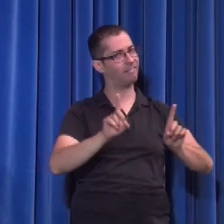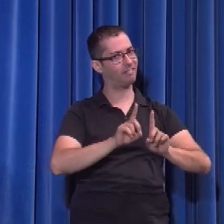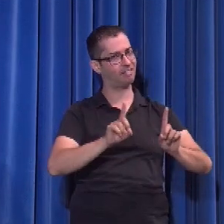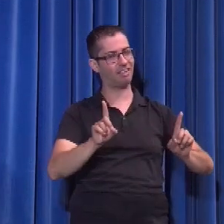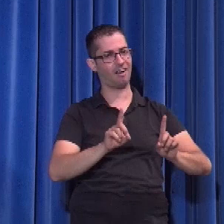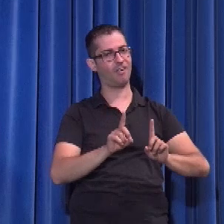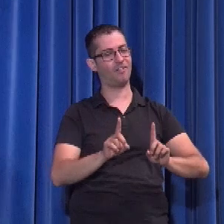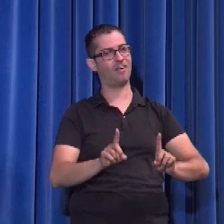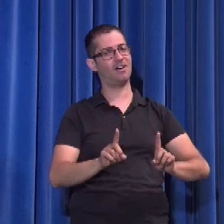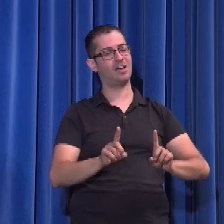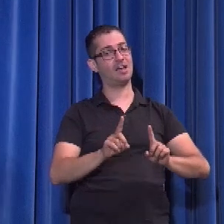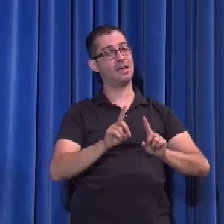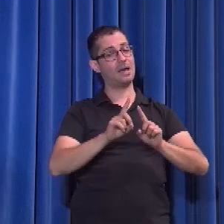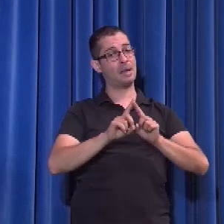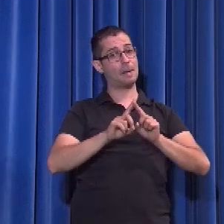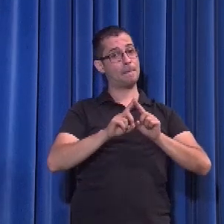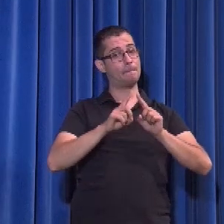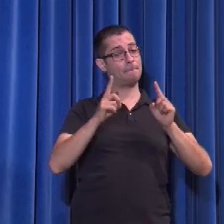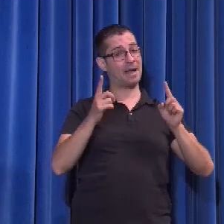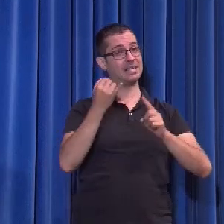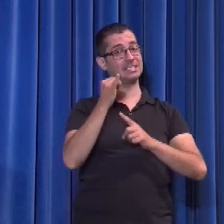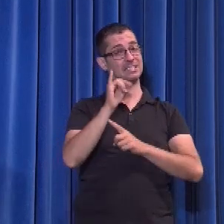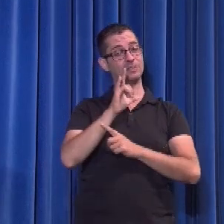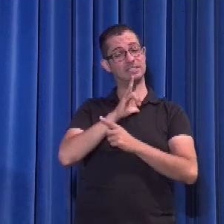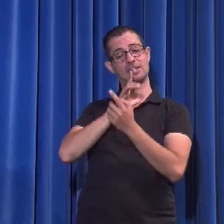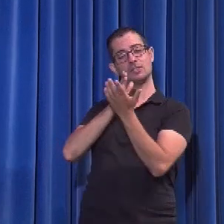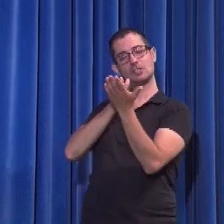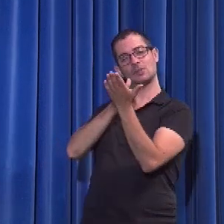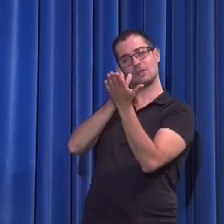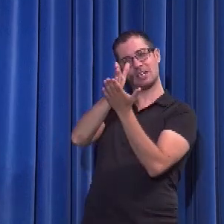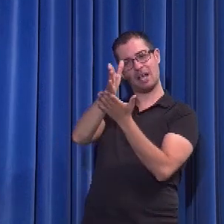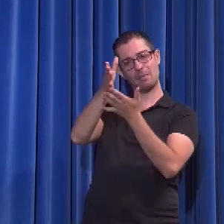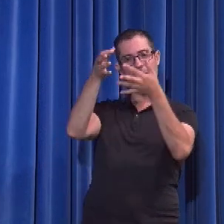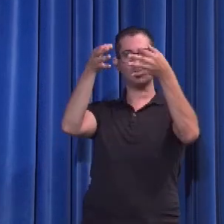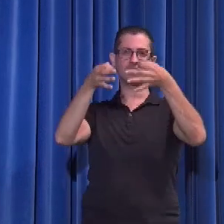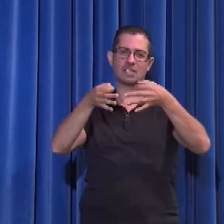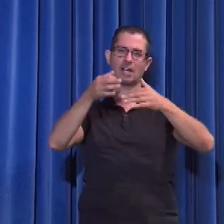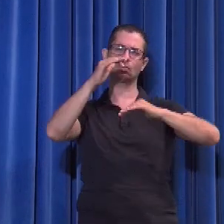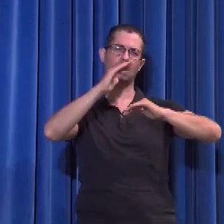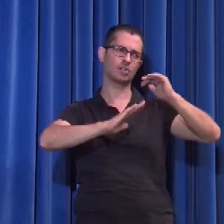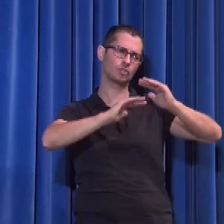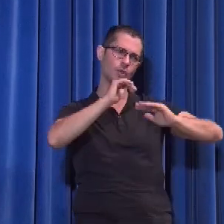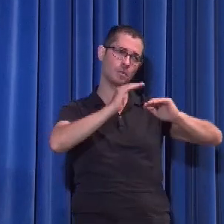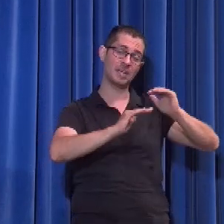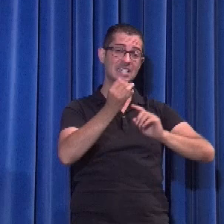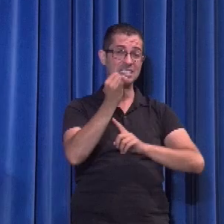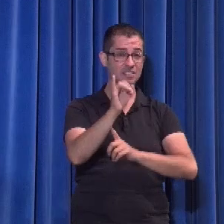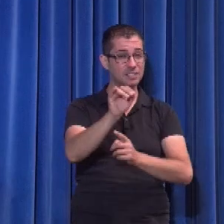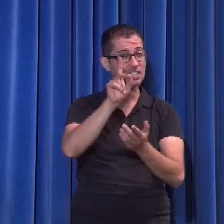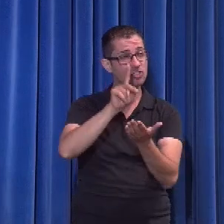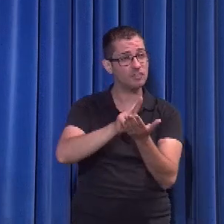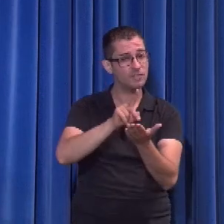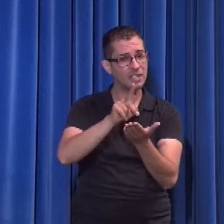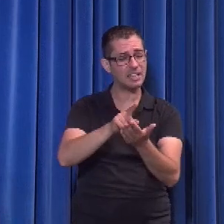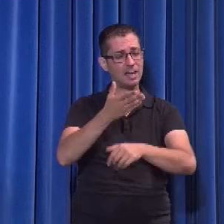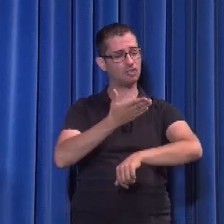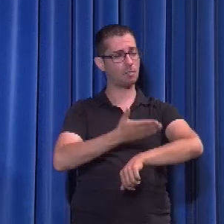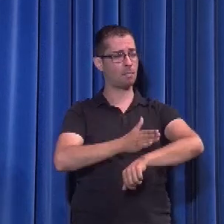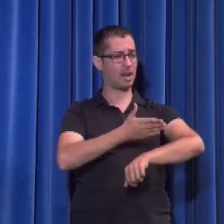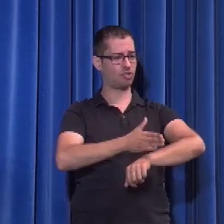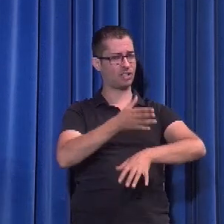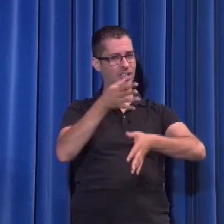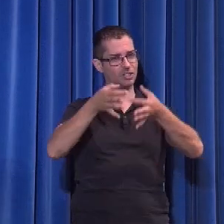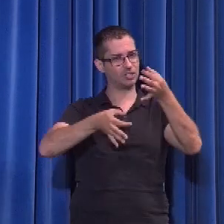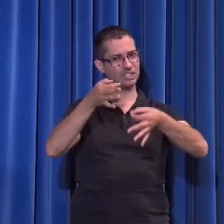Mas, se deveras emendardes os vossos caminhos e as vossas obras, se deveras praticardes a justiça,